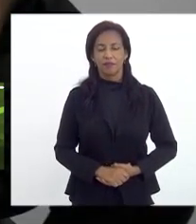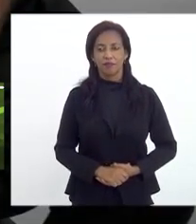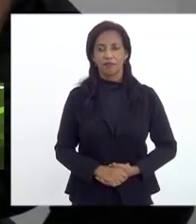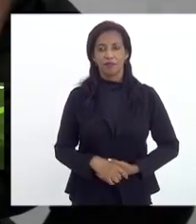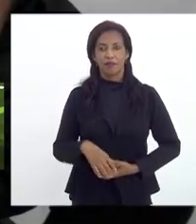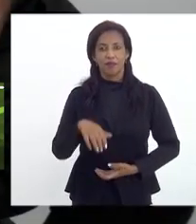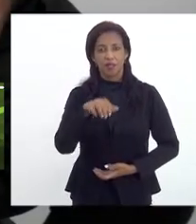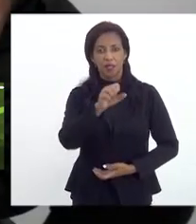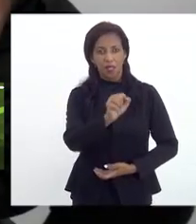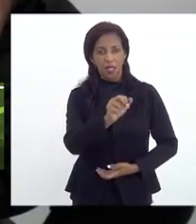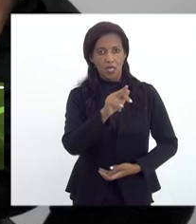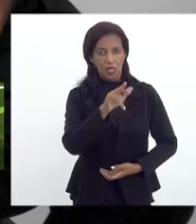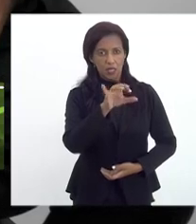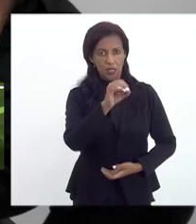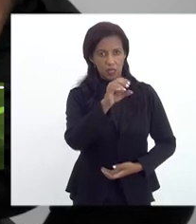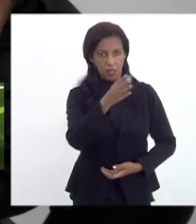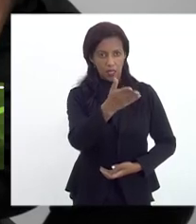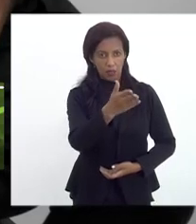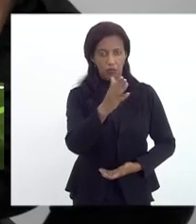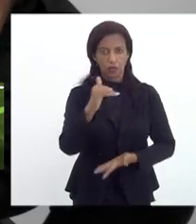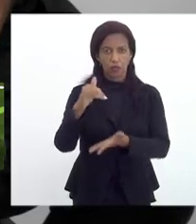Sérgio E secretário de fazenda